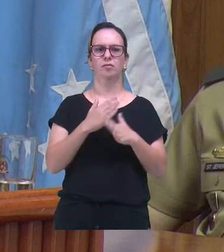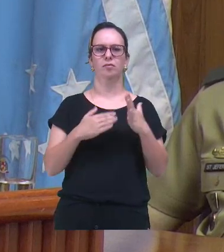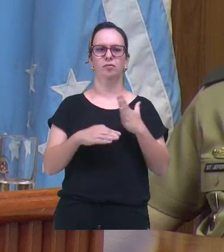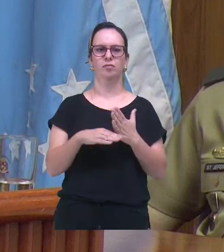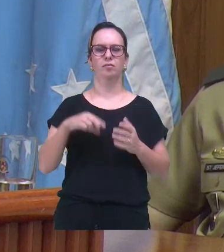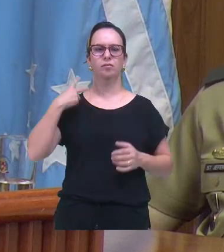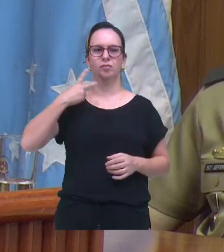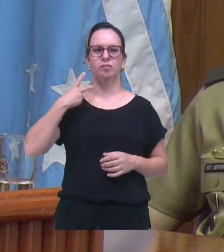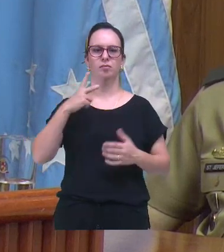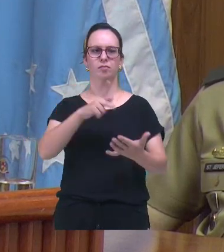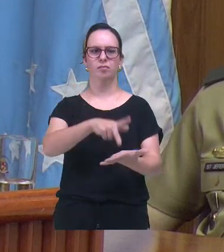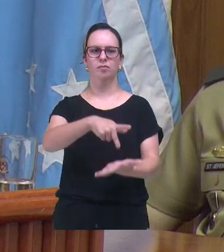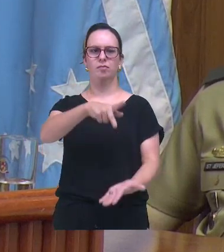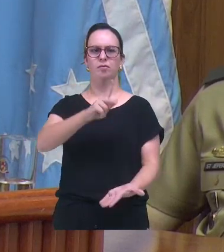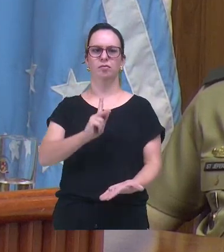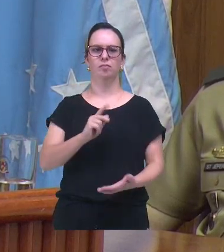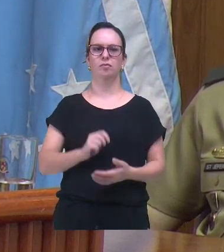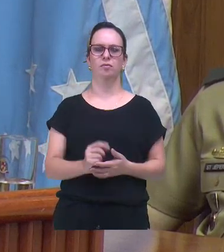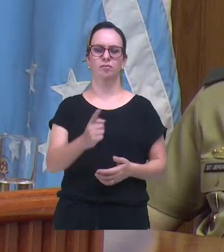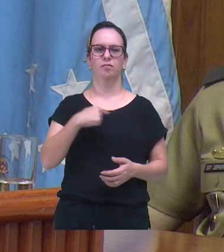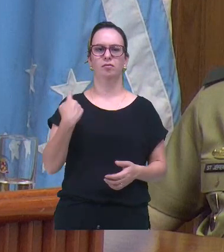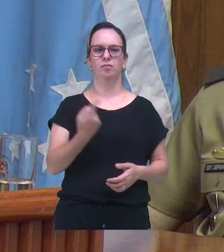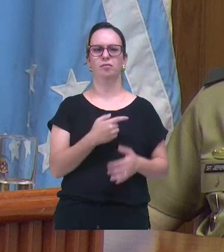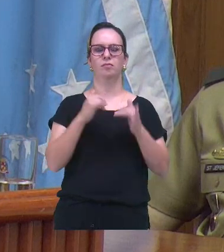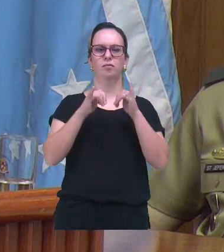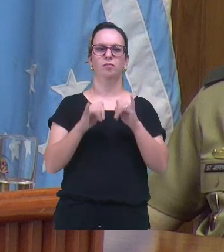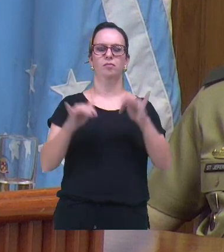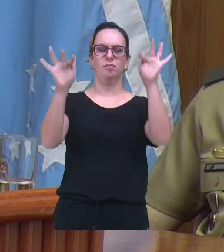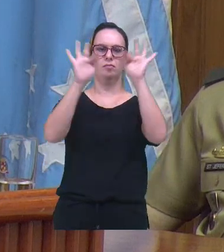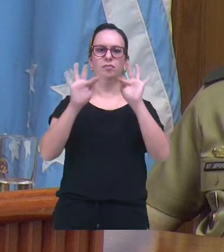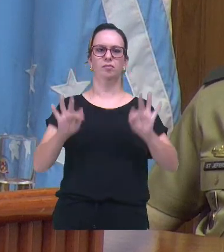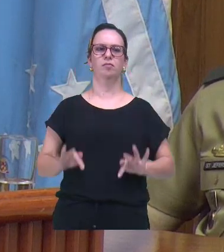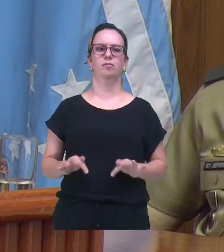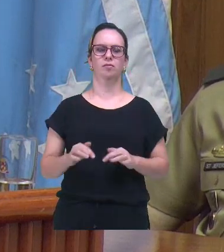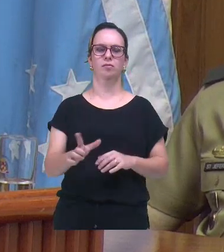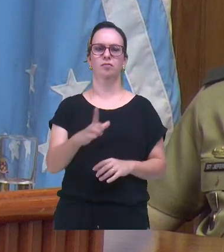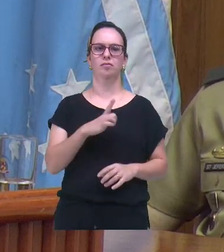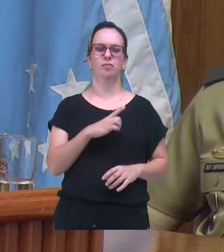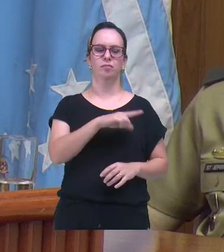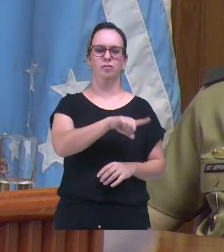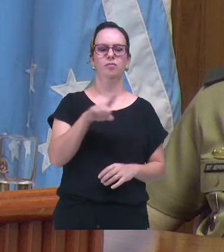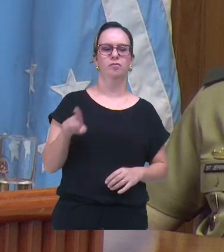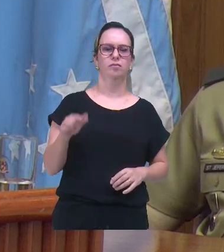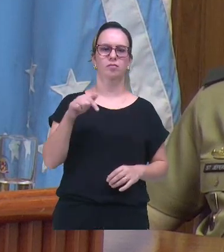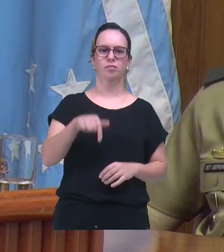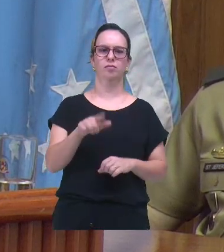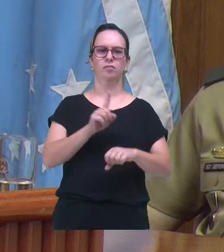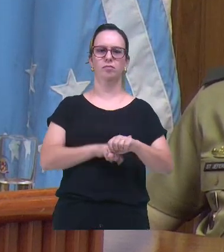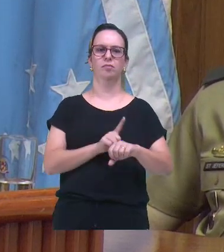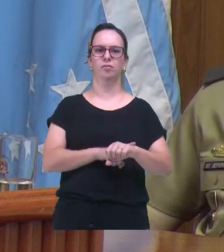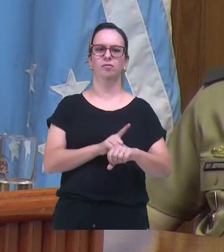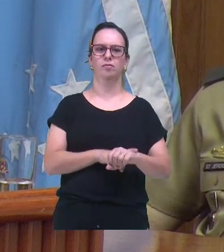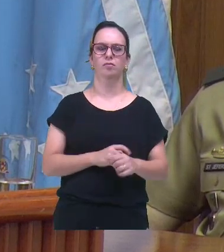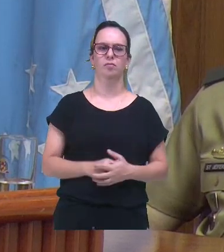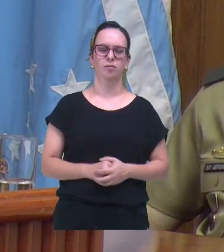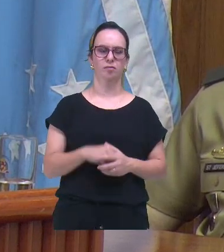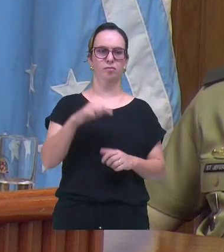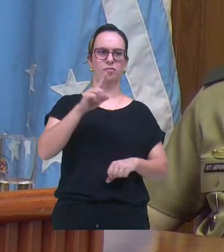participaram, e a gente fica muito feliz de tê-los aqui nesse momento. Momento